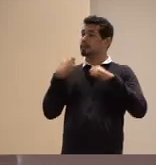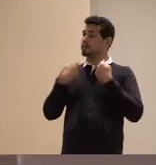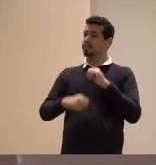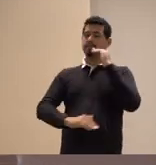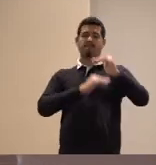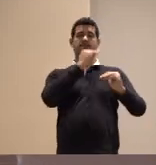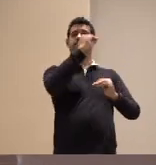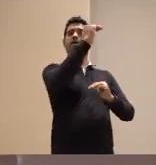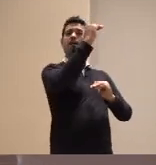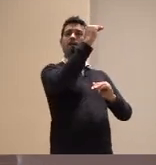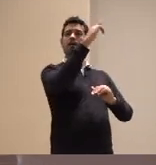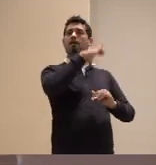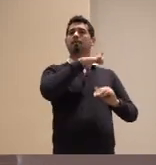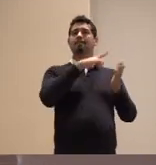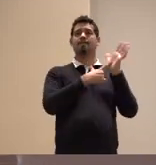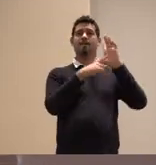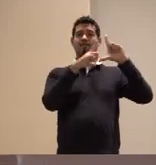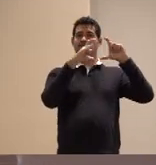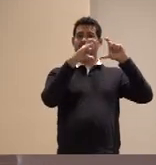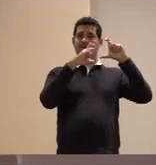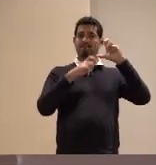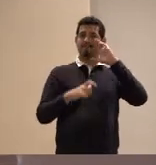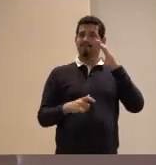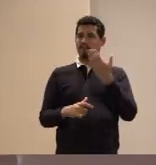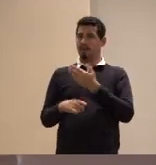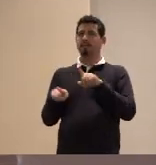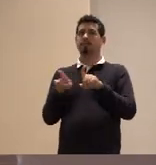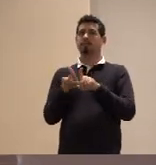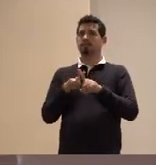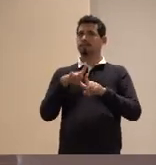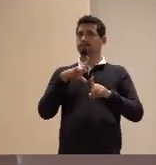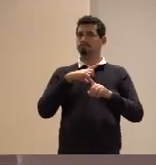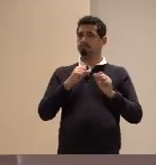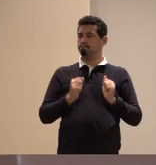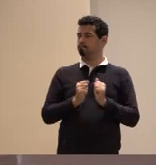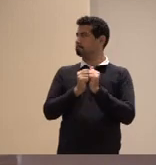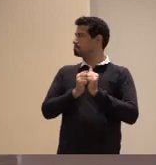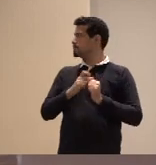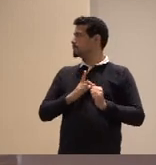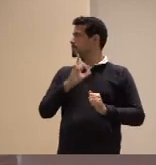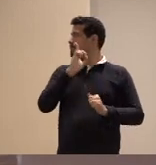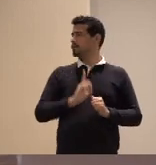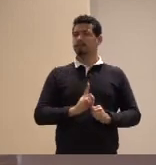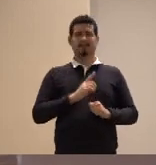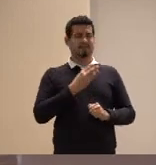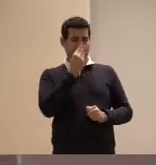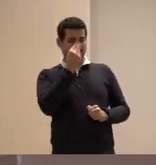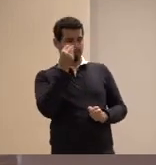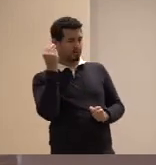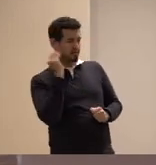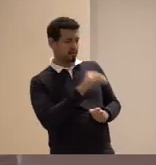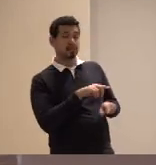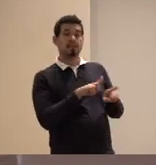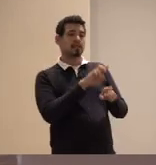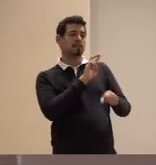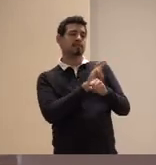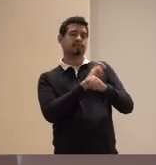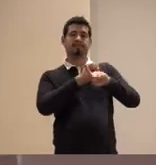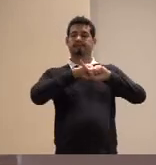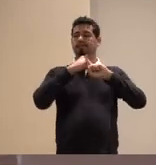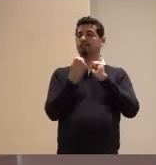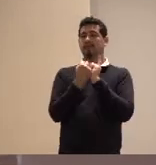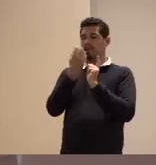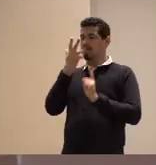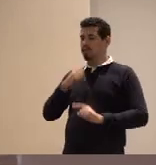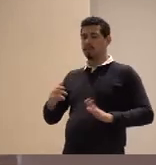Então, eu trouxe ali uma figura do autoritarismo, da negação de direitos e do controle social das crianças